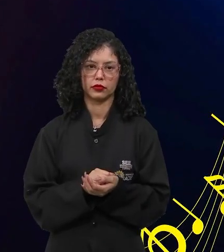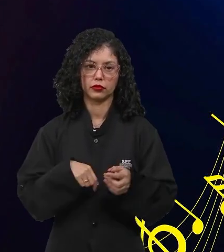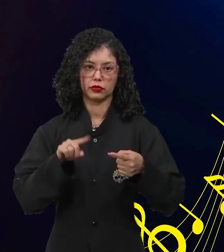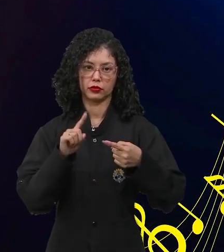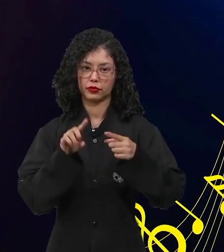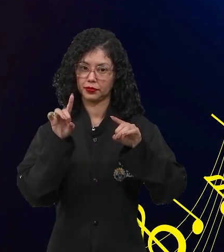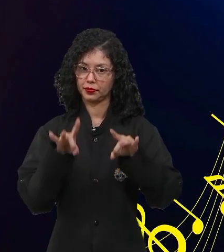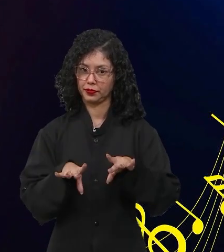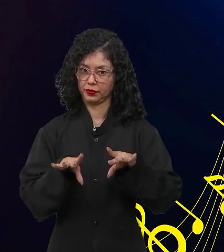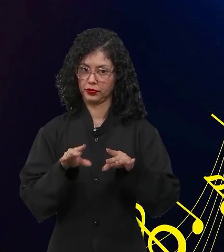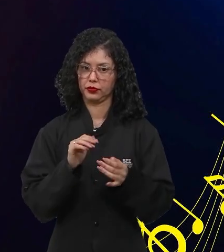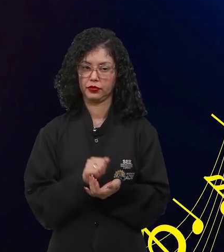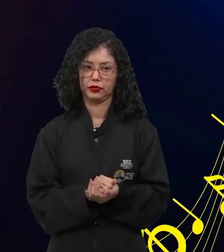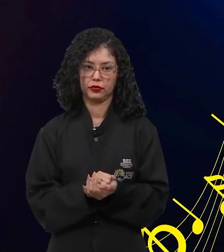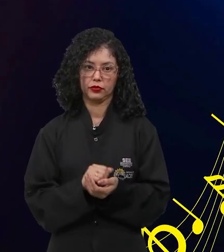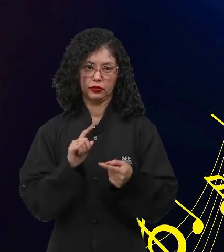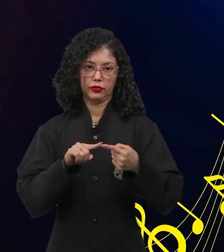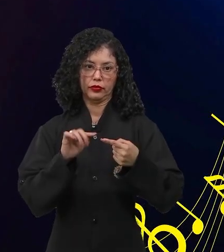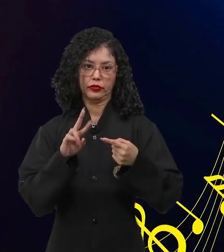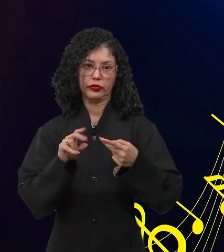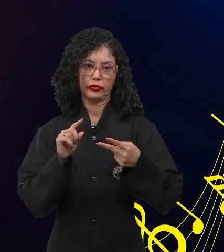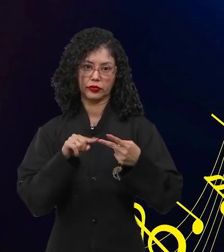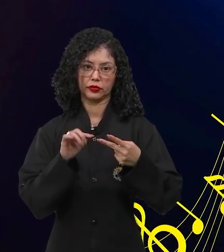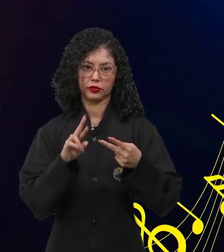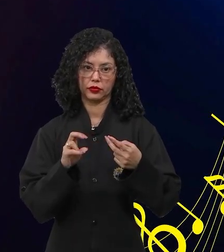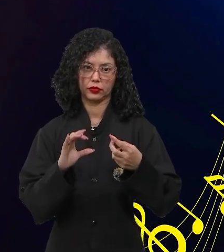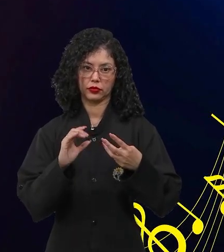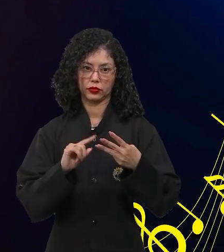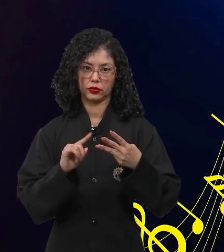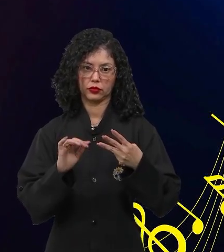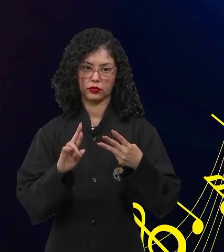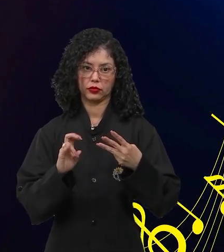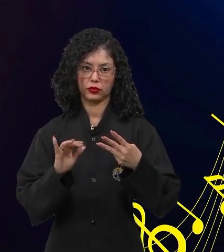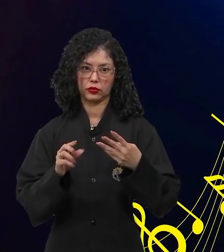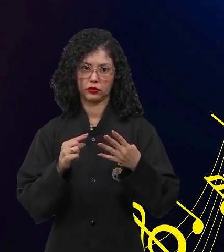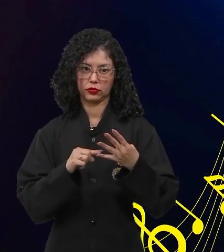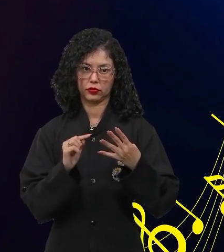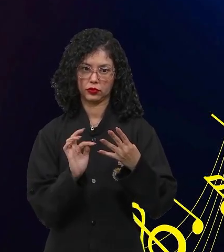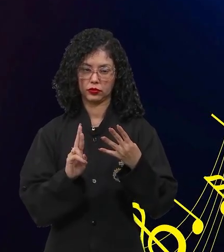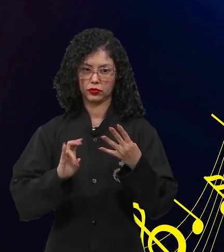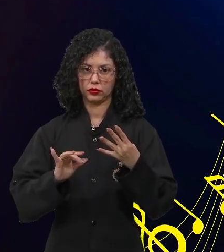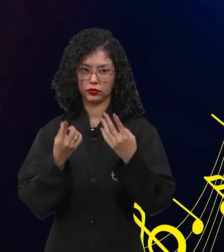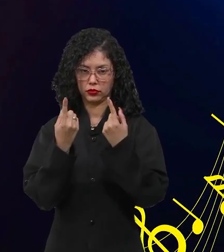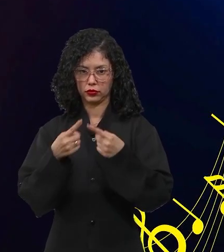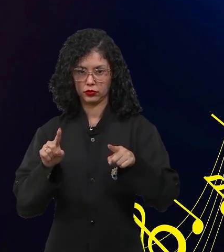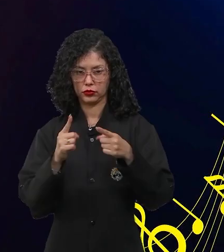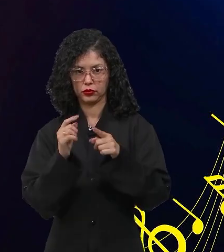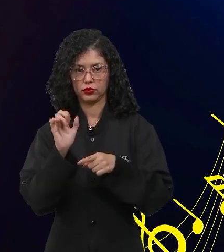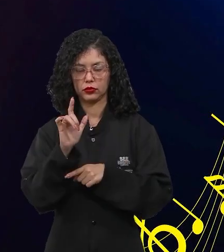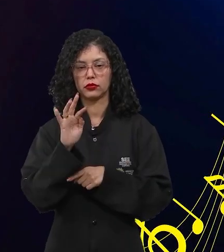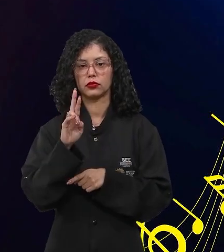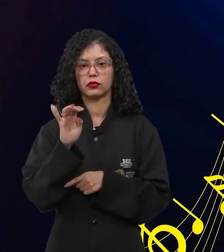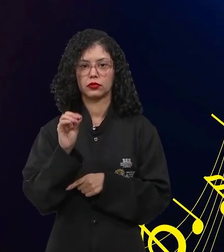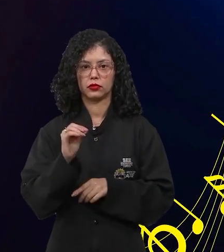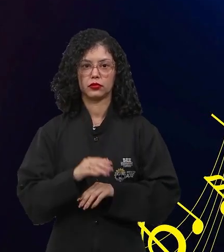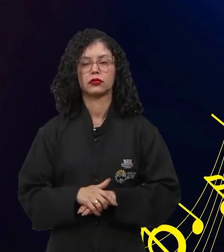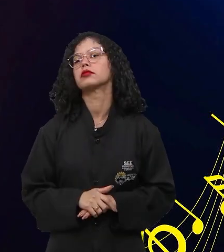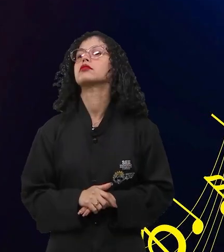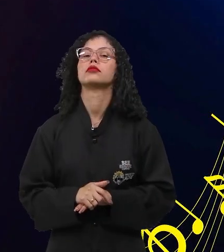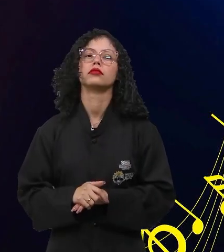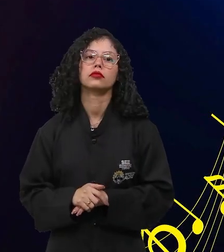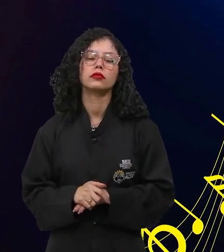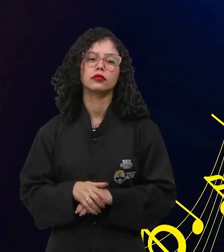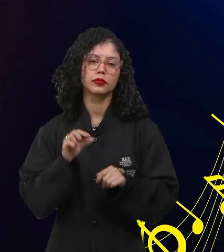foi a última. Então, áreas, recitativos, os coros, interlúdios orquestrais e